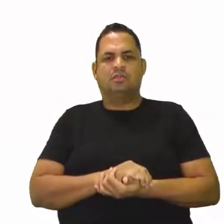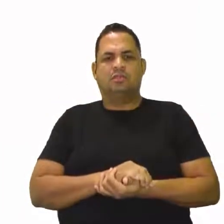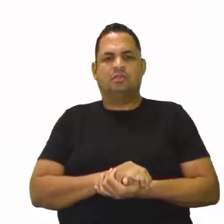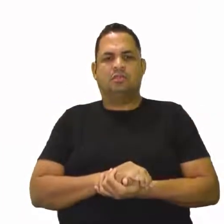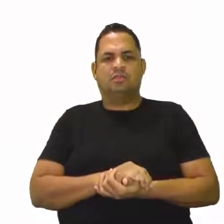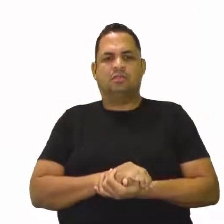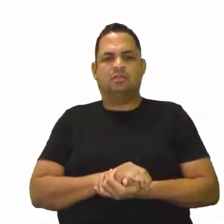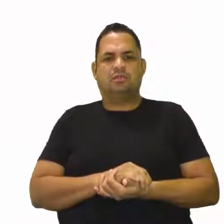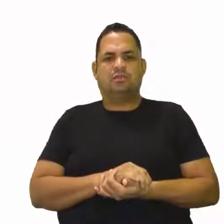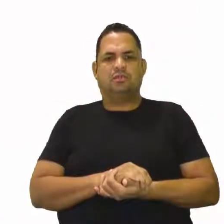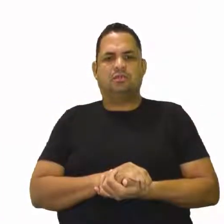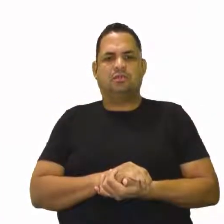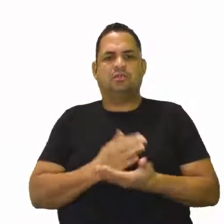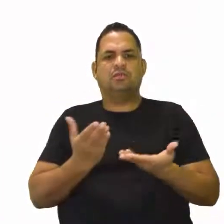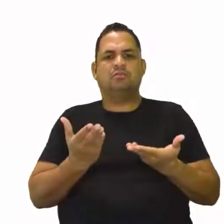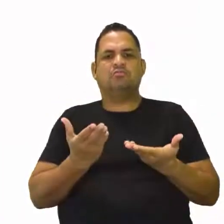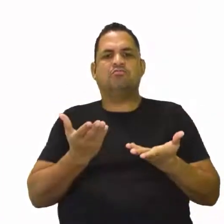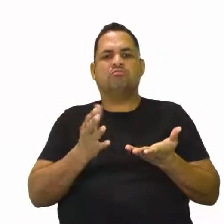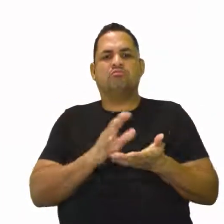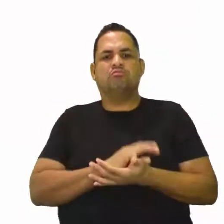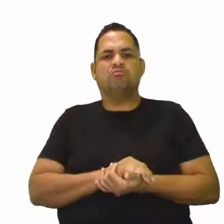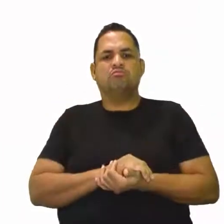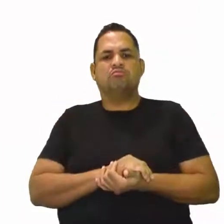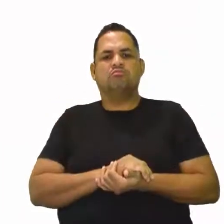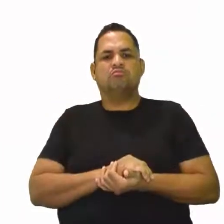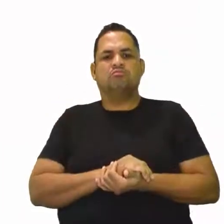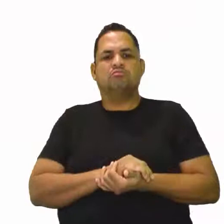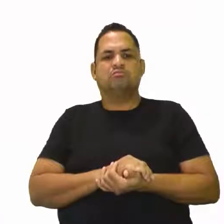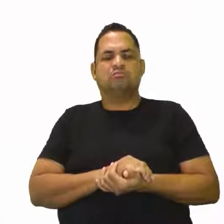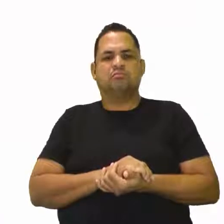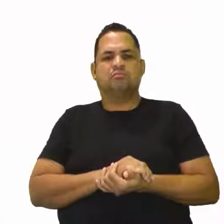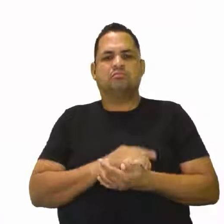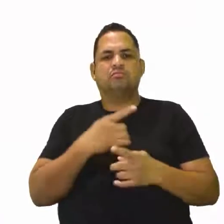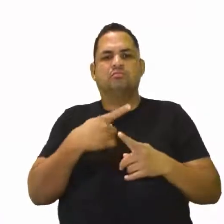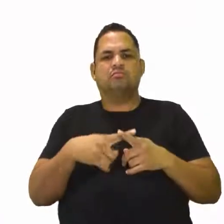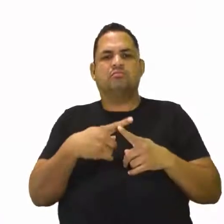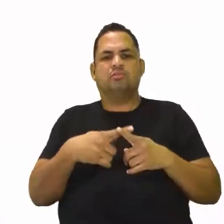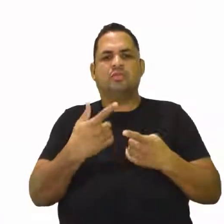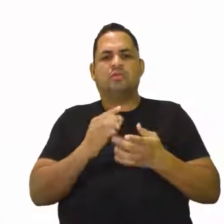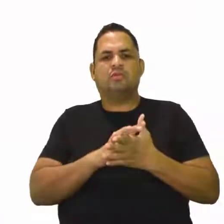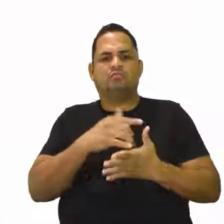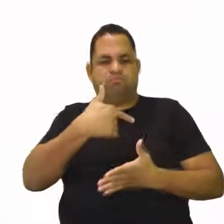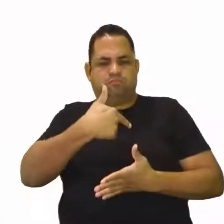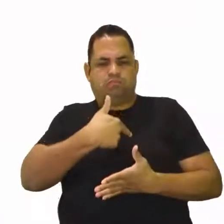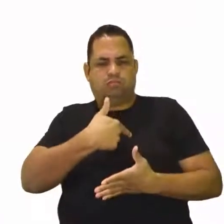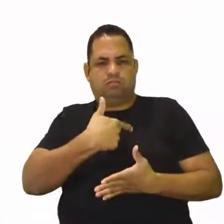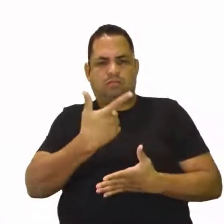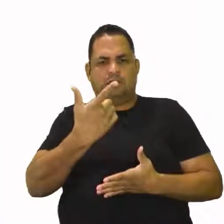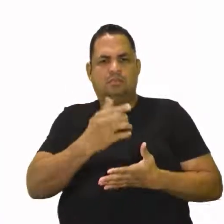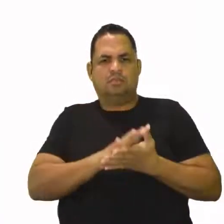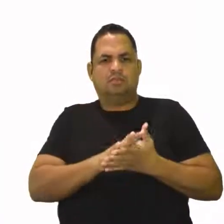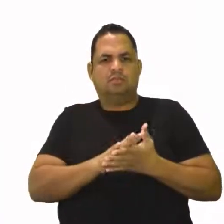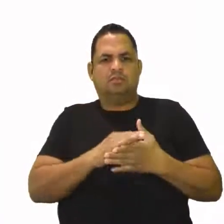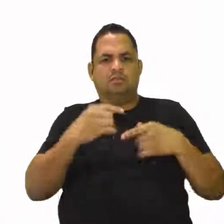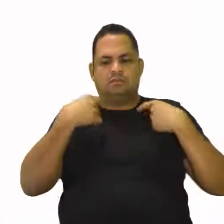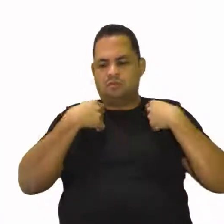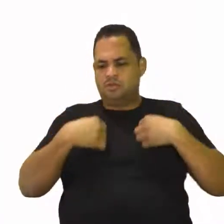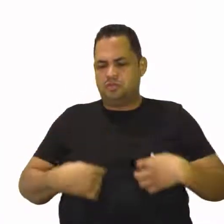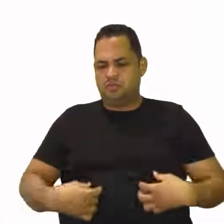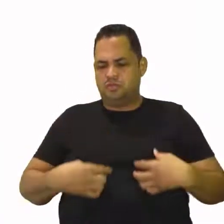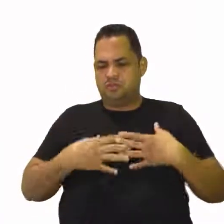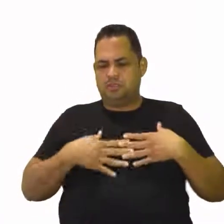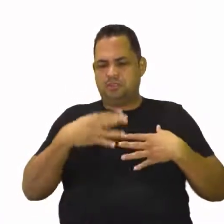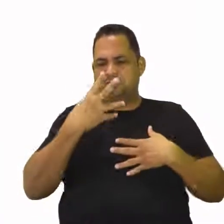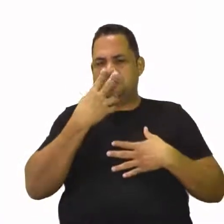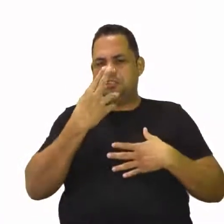militar? Aonde nós estamos? Por que Getúlio Vargas se veste como um